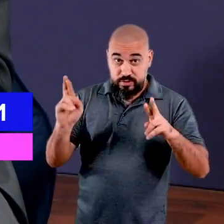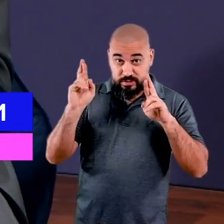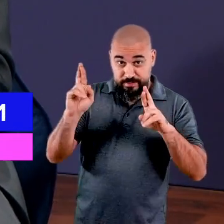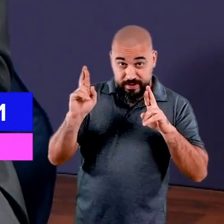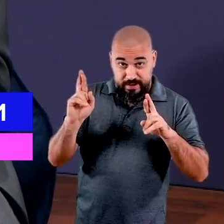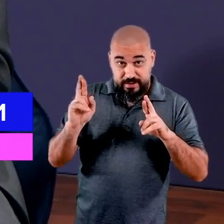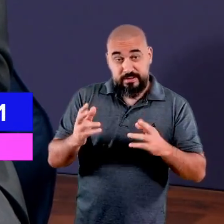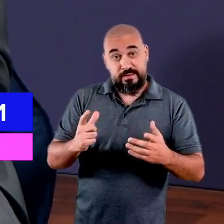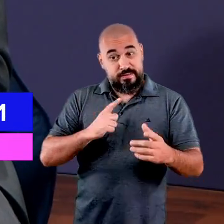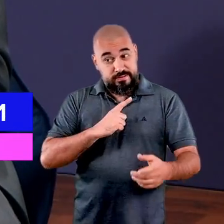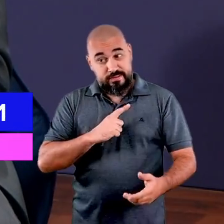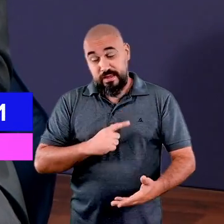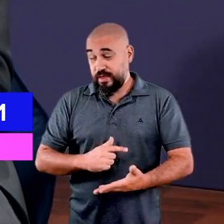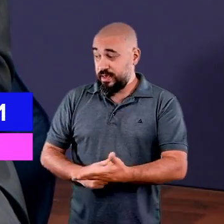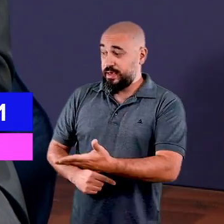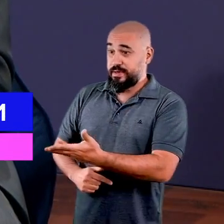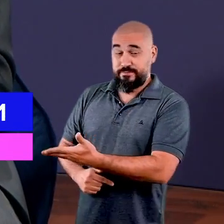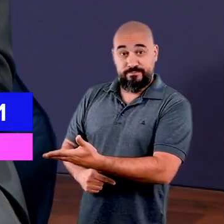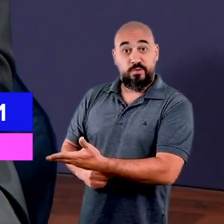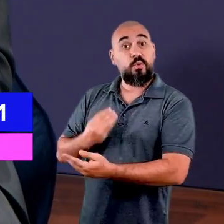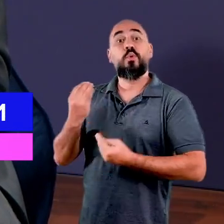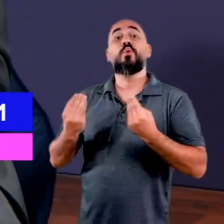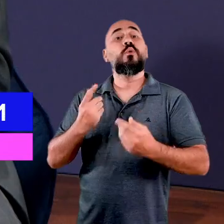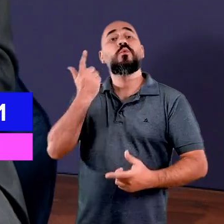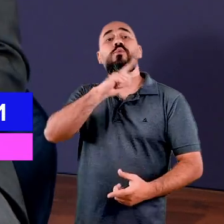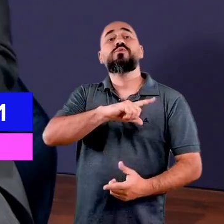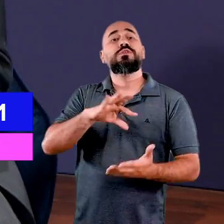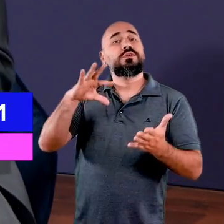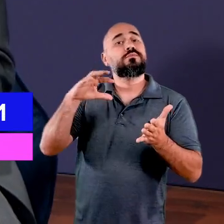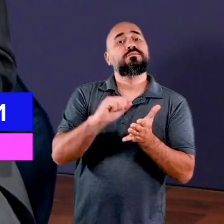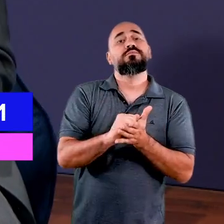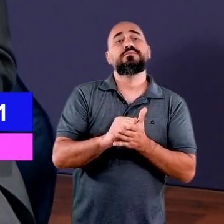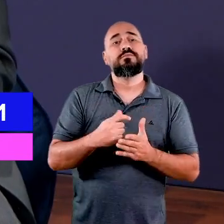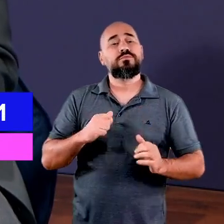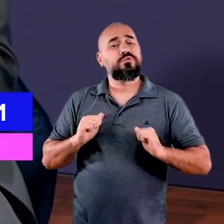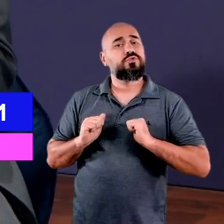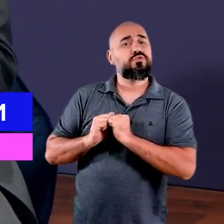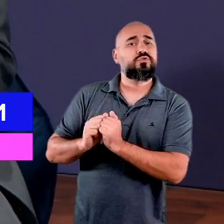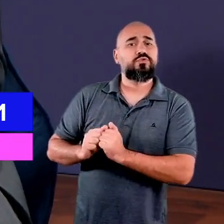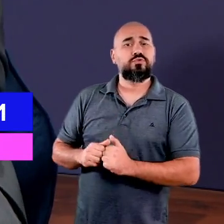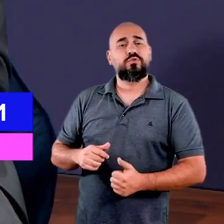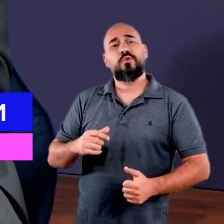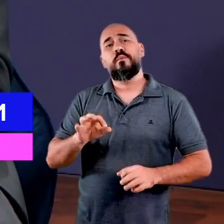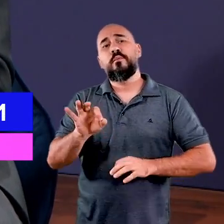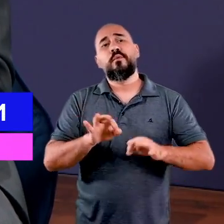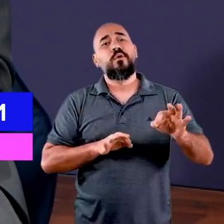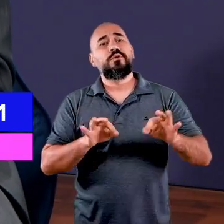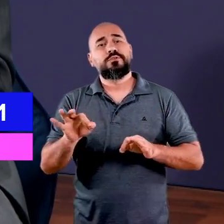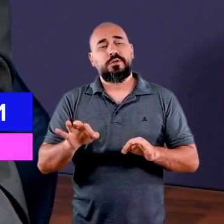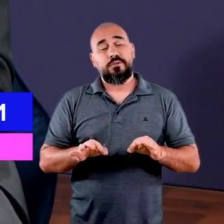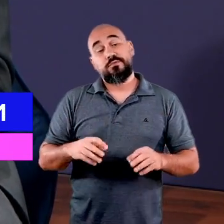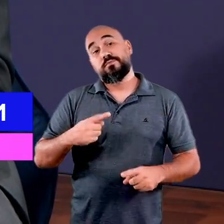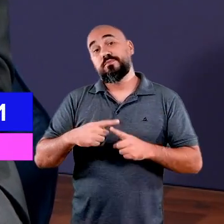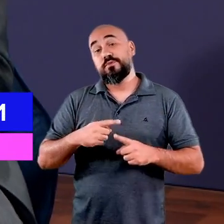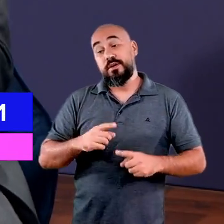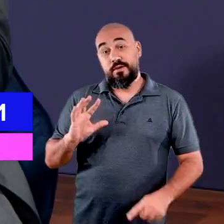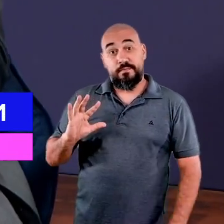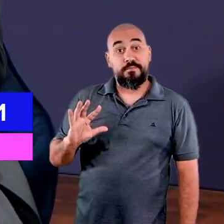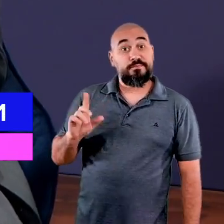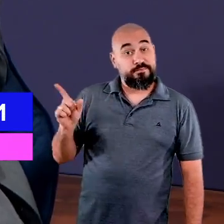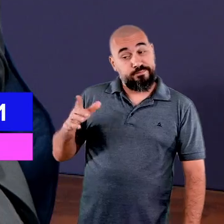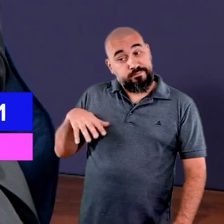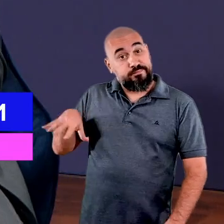aqui embaixo na tela tem mais informações de como você pode se unir a esse projeto, porque são mãos que